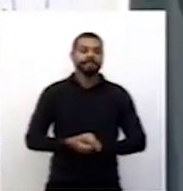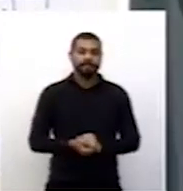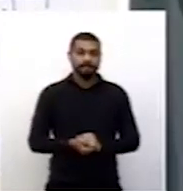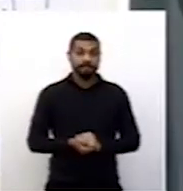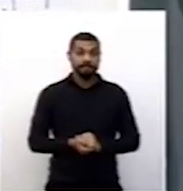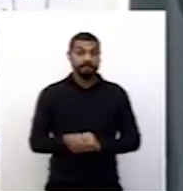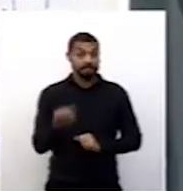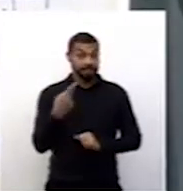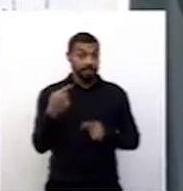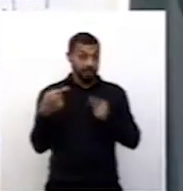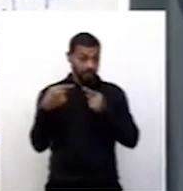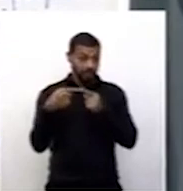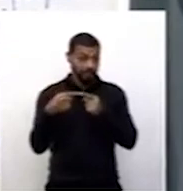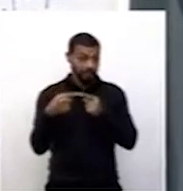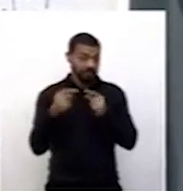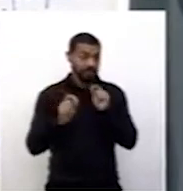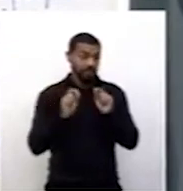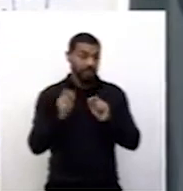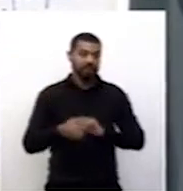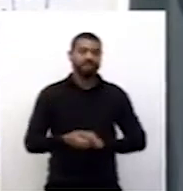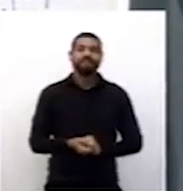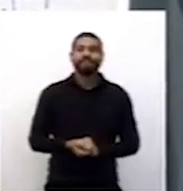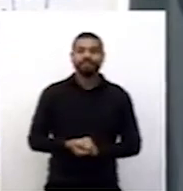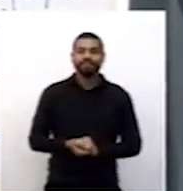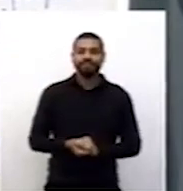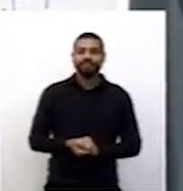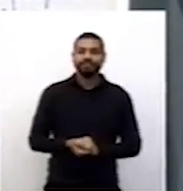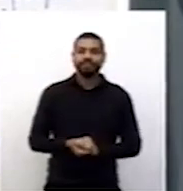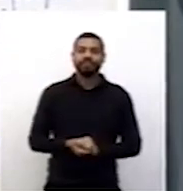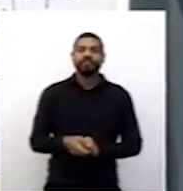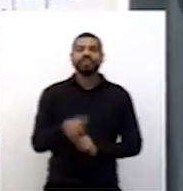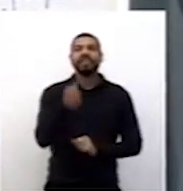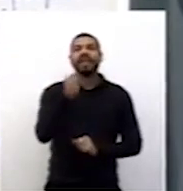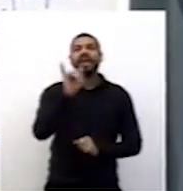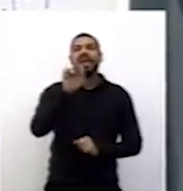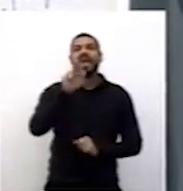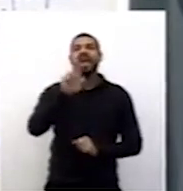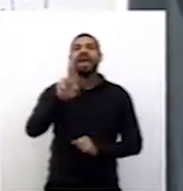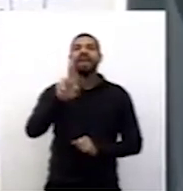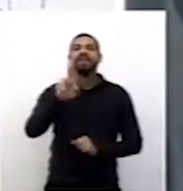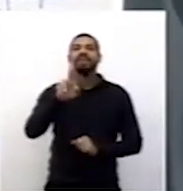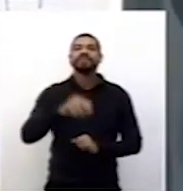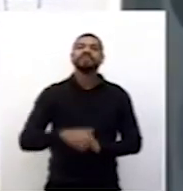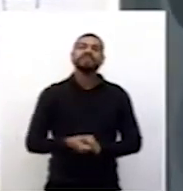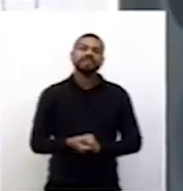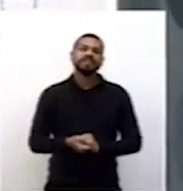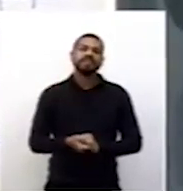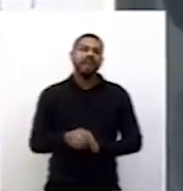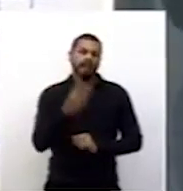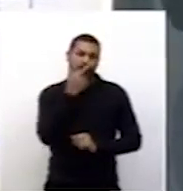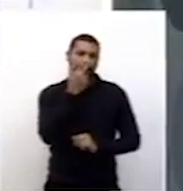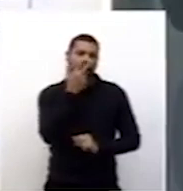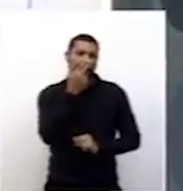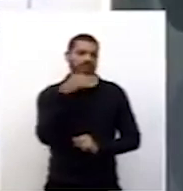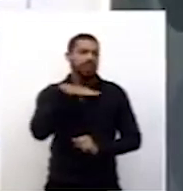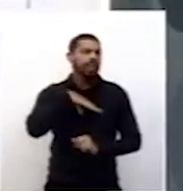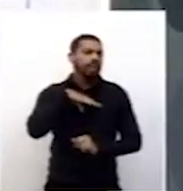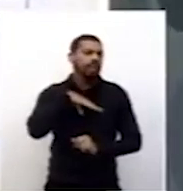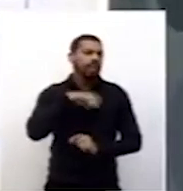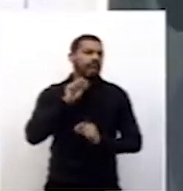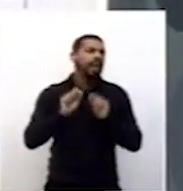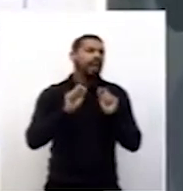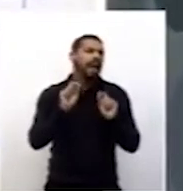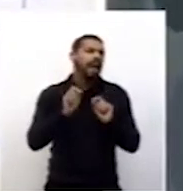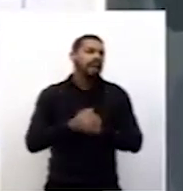cognato e fazer a inferência. Vamos lá. Air. Ó, parecido com português. Olha a raiz da